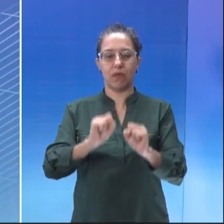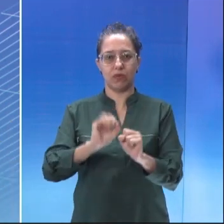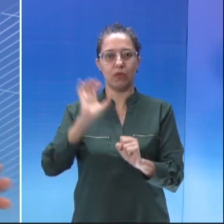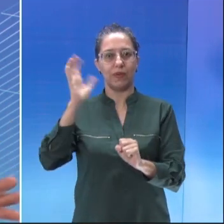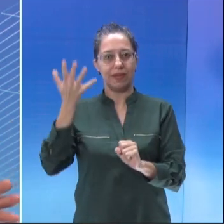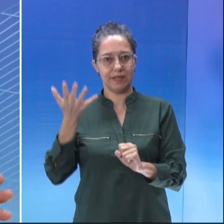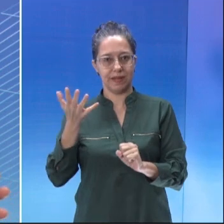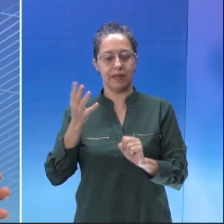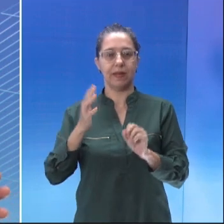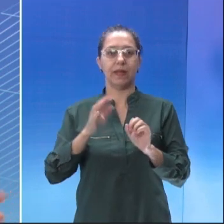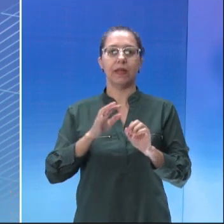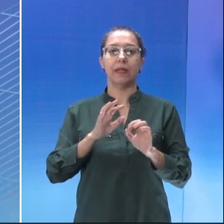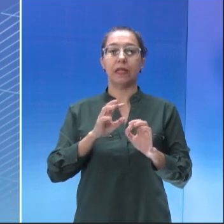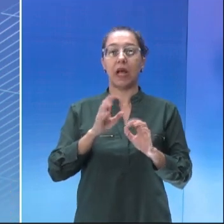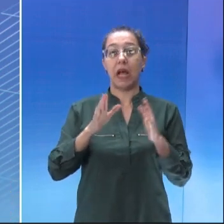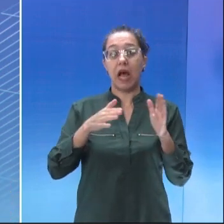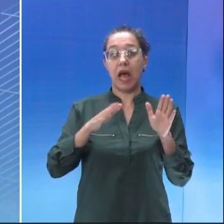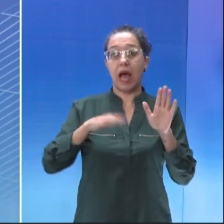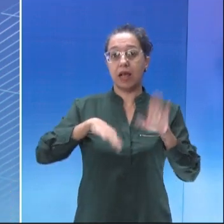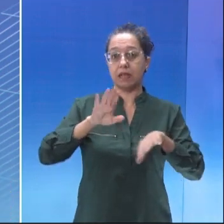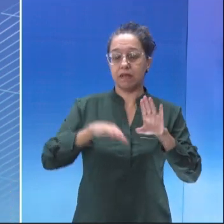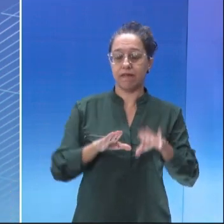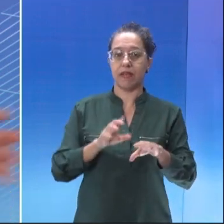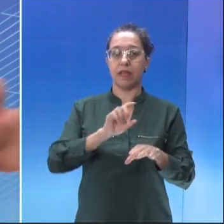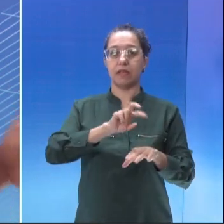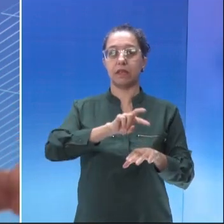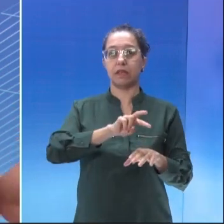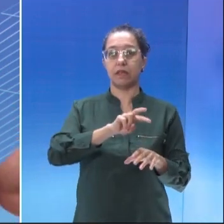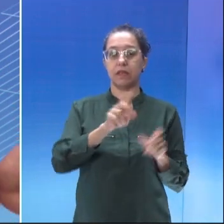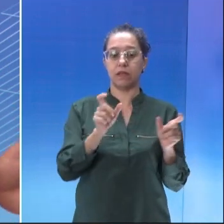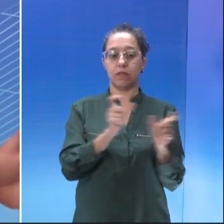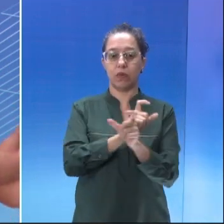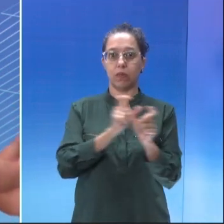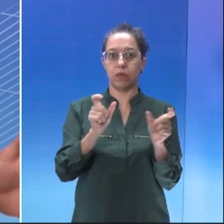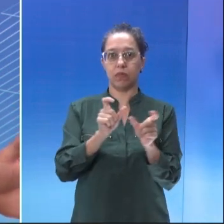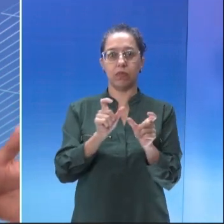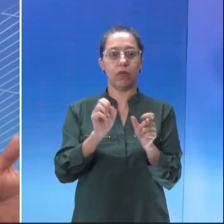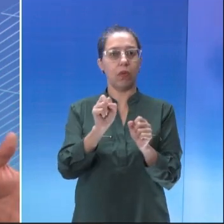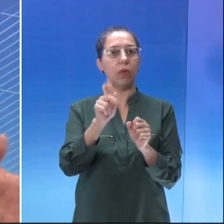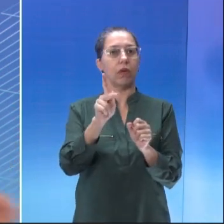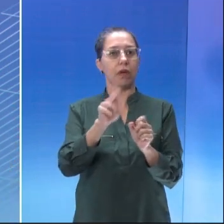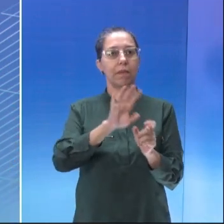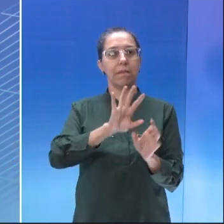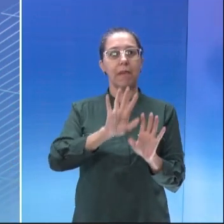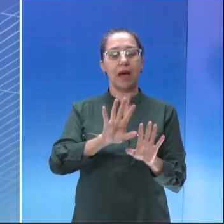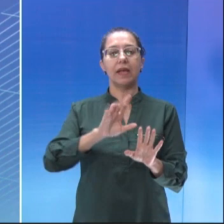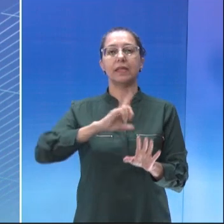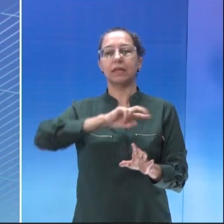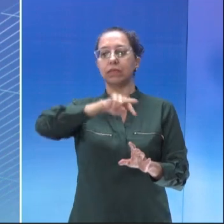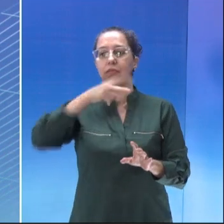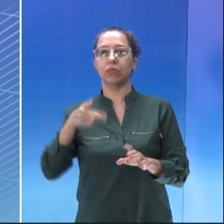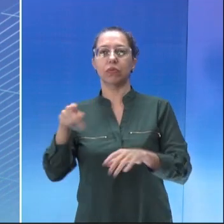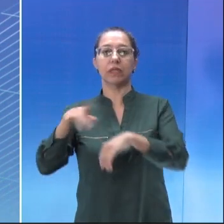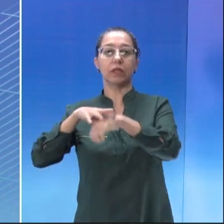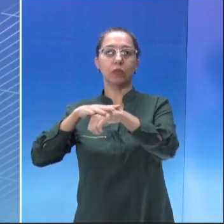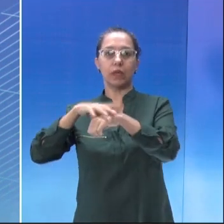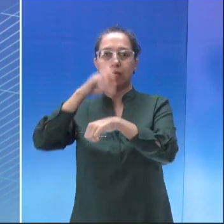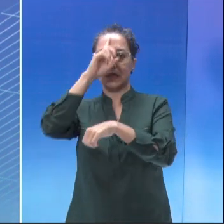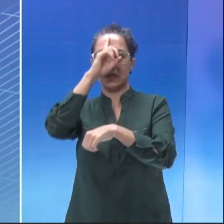troca não acontece nada, mas em outros casos, como no caso da anemia falciforme, você vai ter aí a